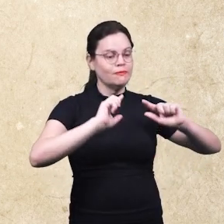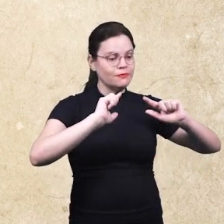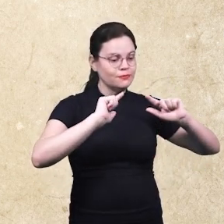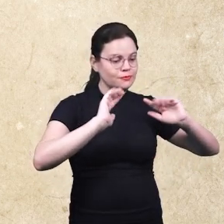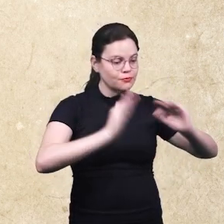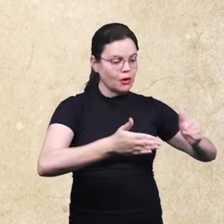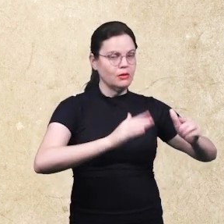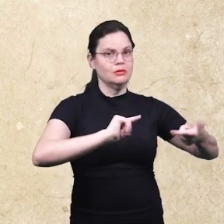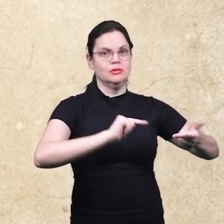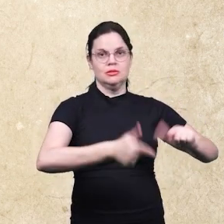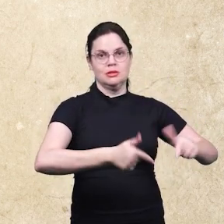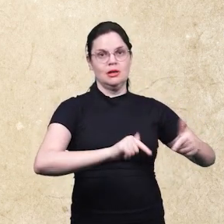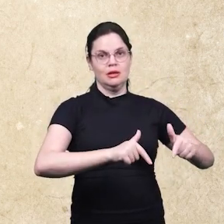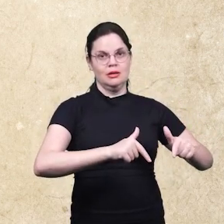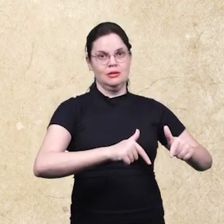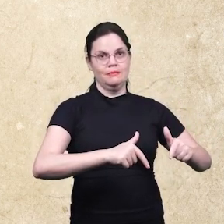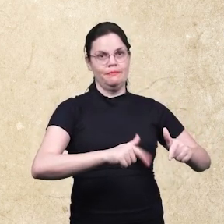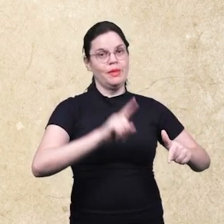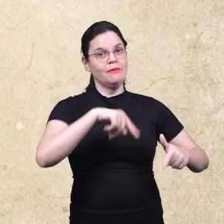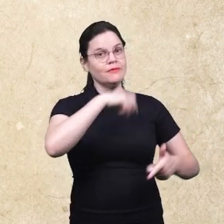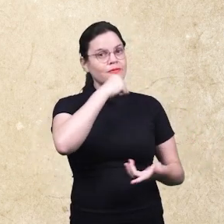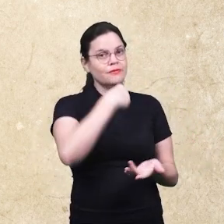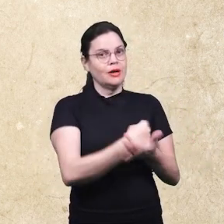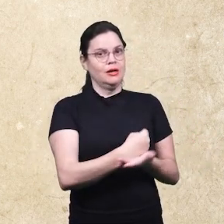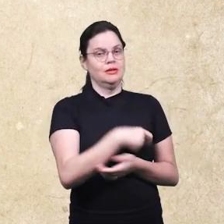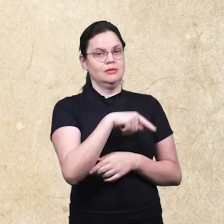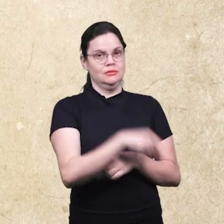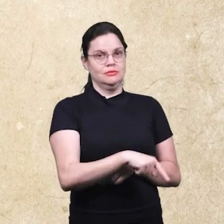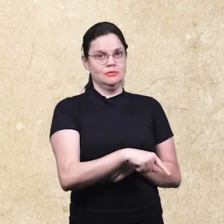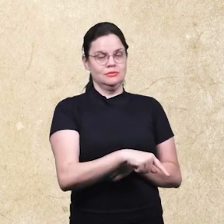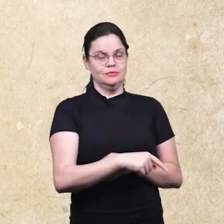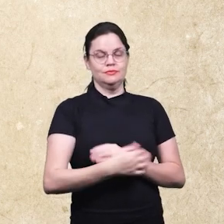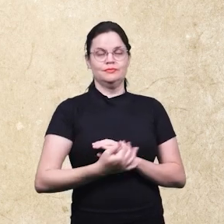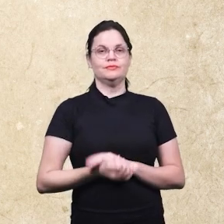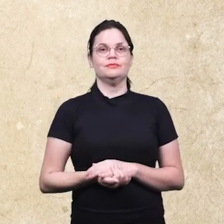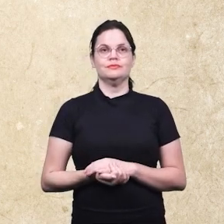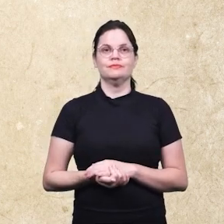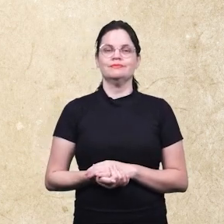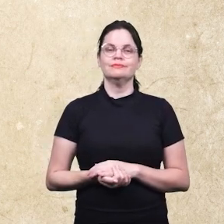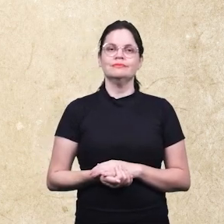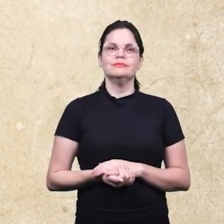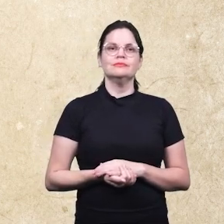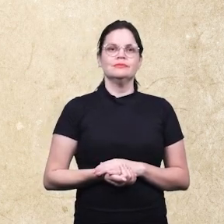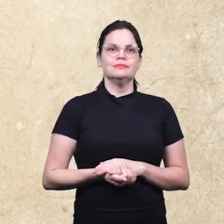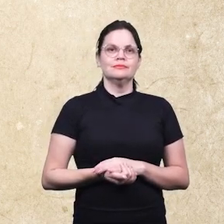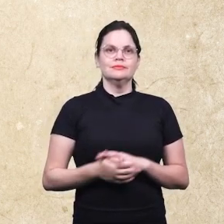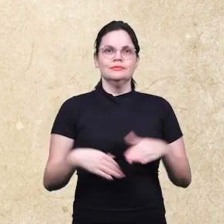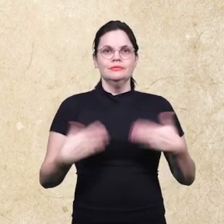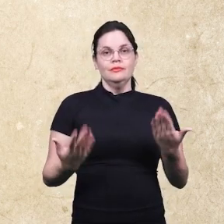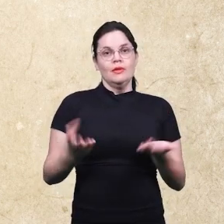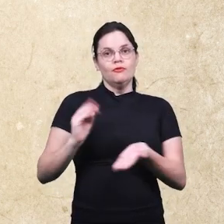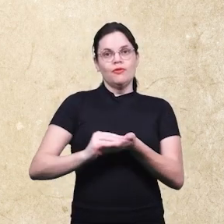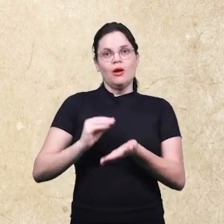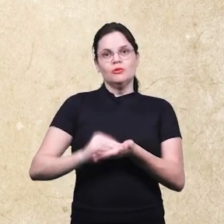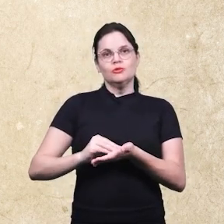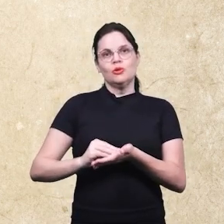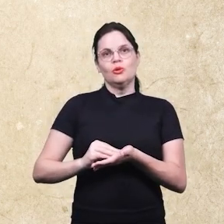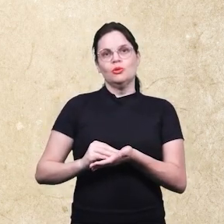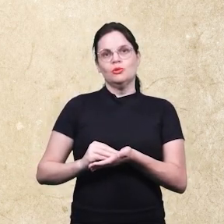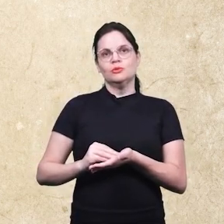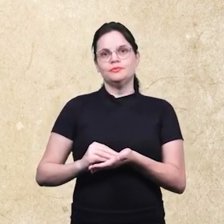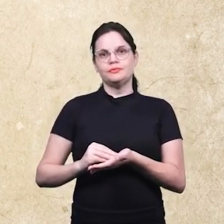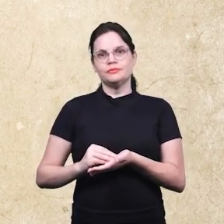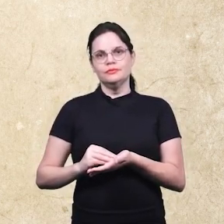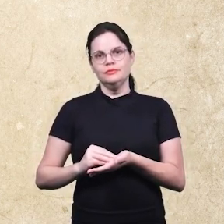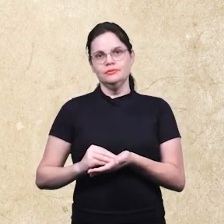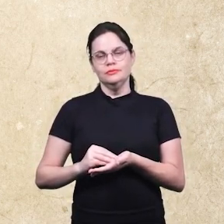povo e sua santa cidade. É o povo de Israel e é Velho Testamento. Bom, ficaram faltando 7 semanas de ano,